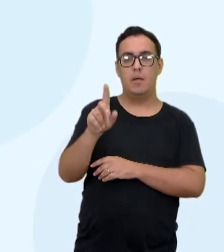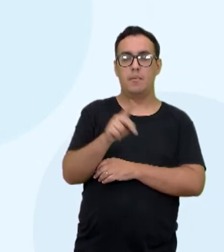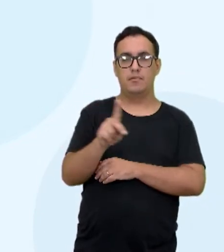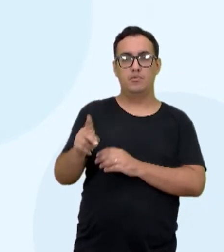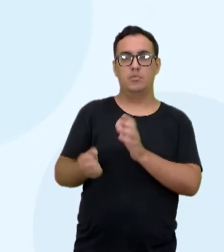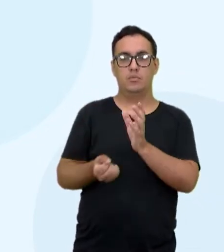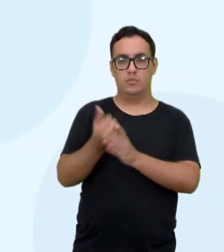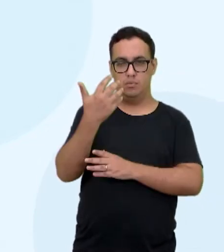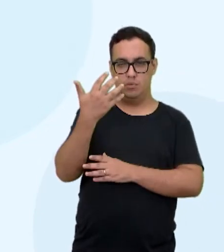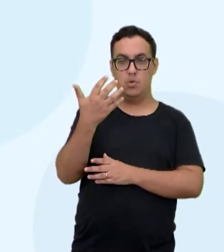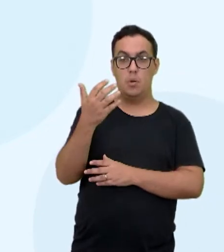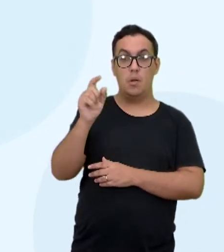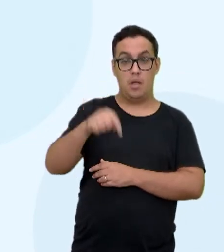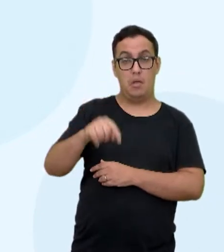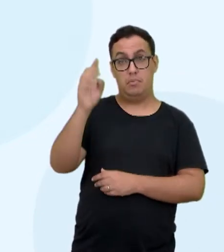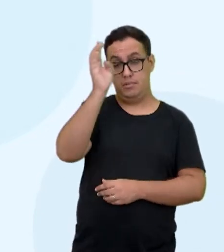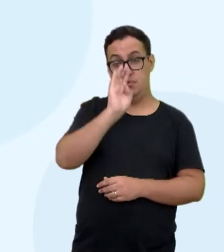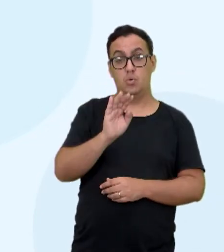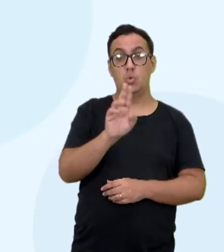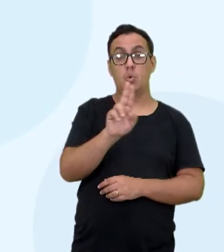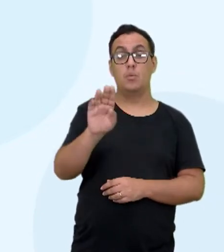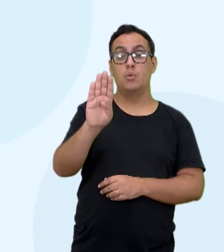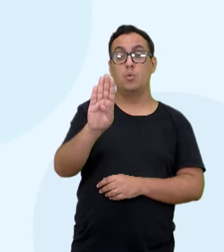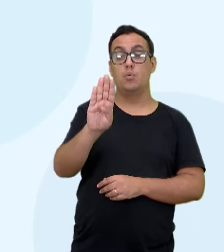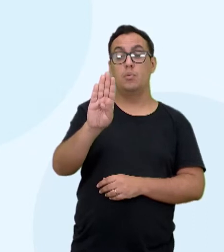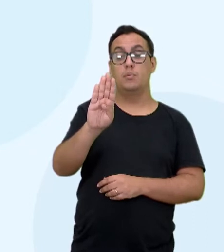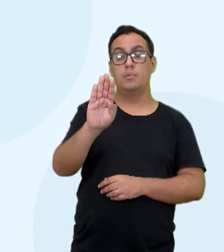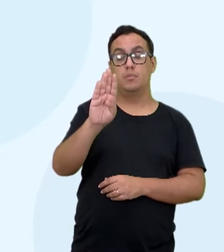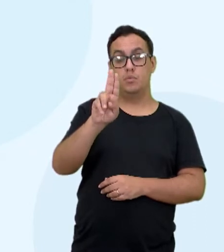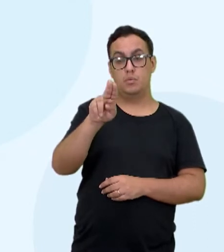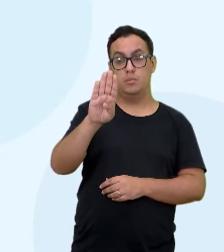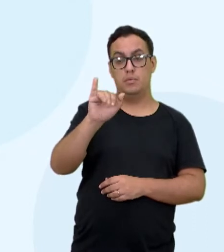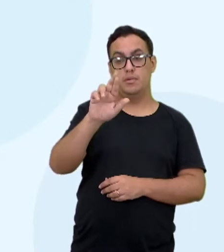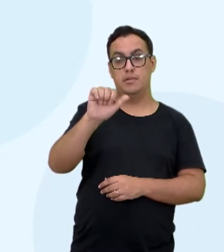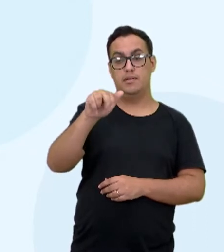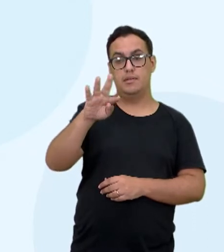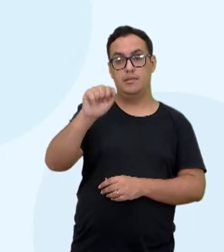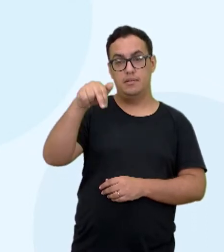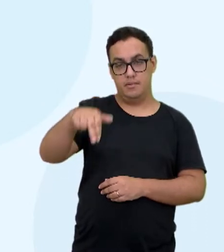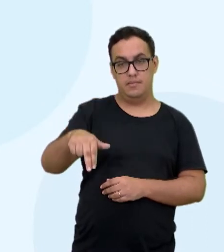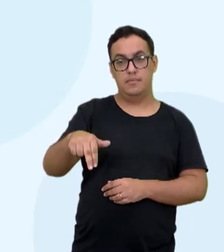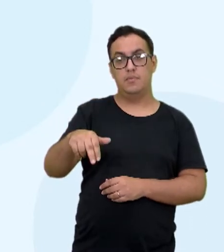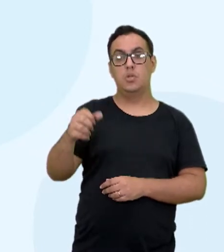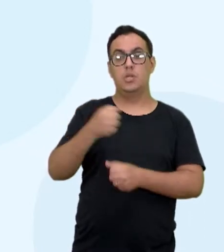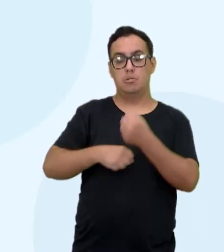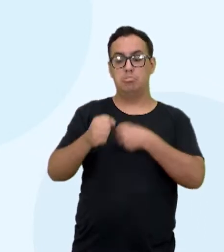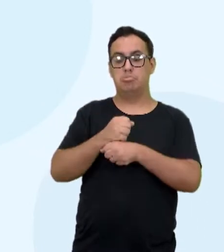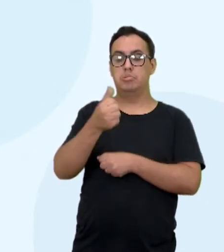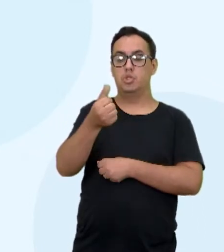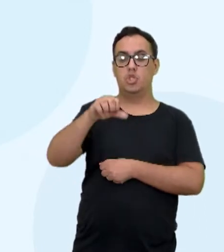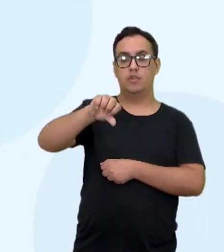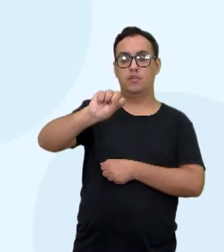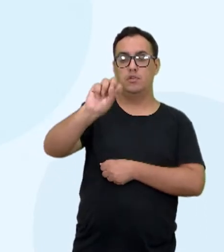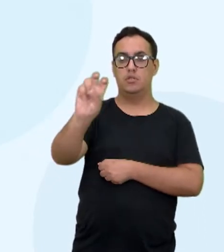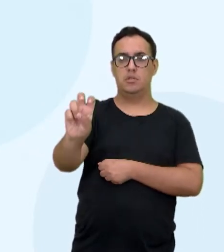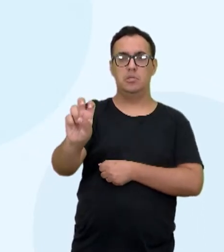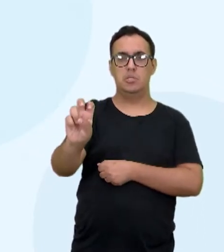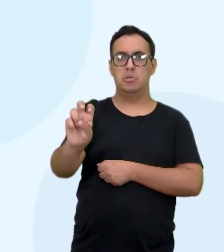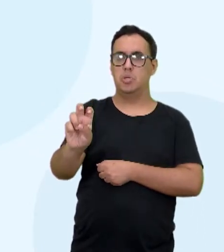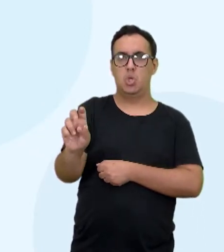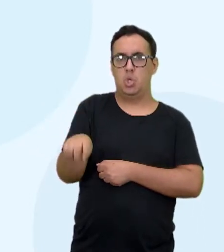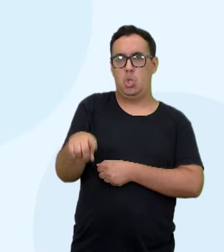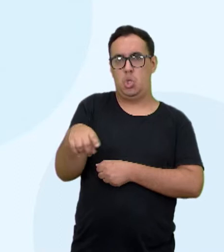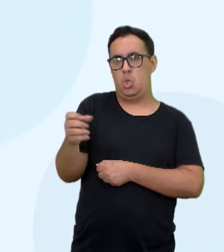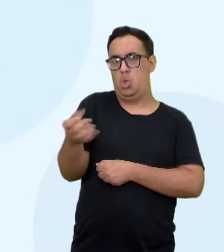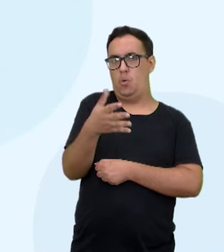professor brasileiro, o professor Ubiratã D'Ambrosio, no ano de 1985. Portanto, não é nem um conceito